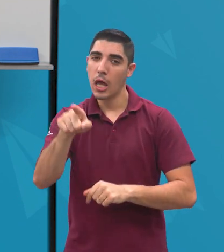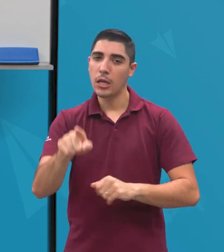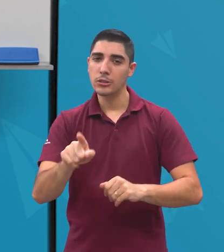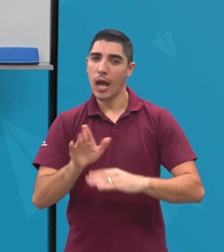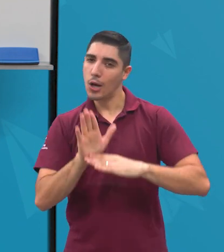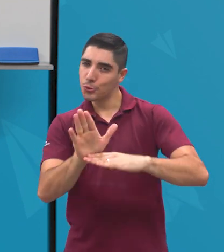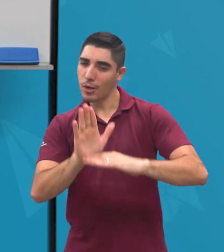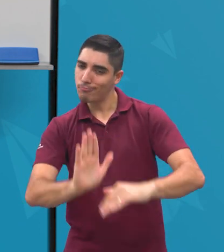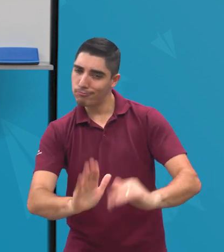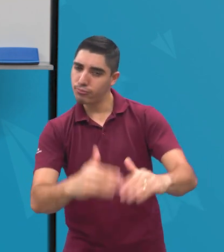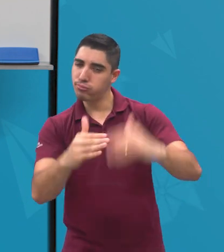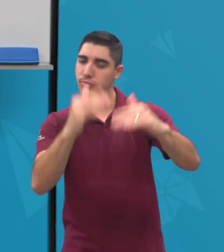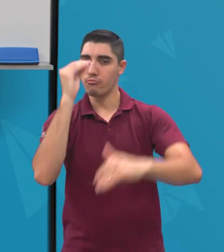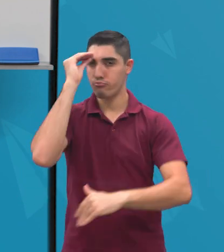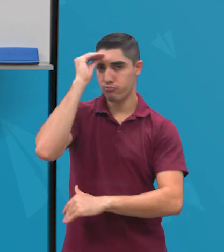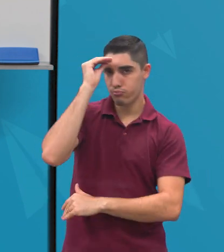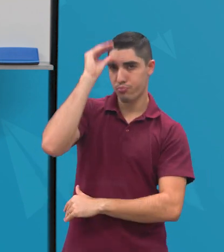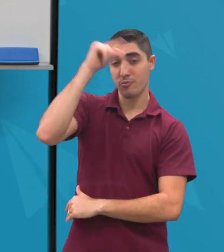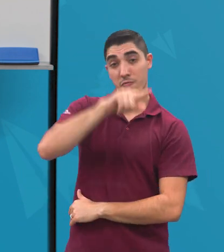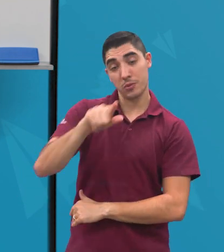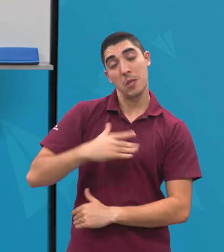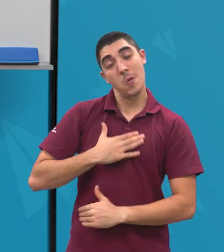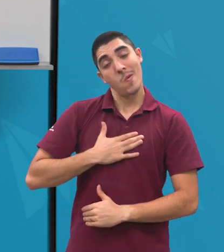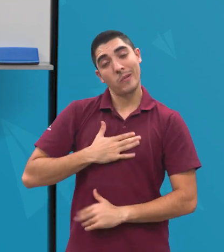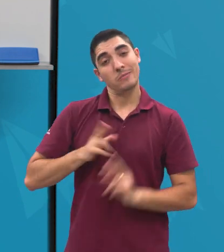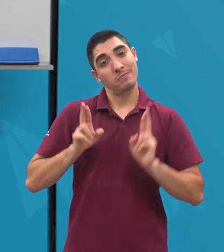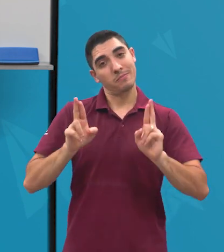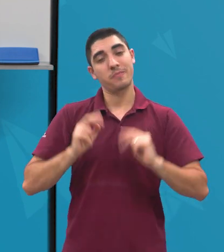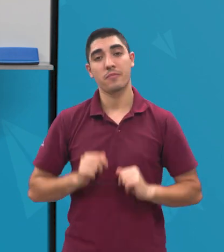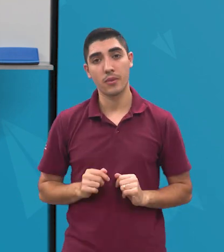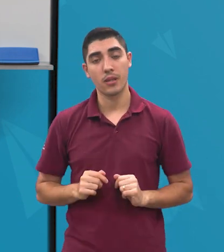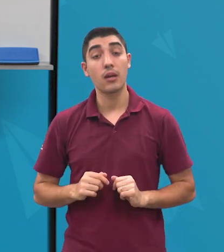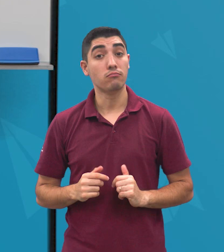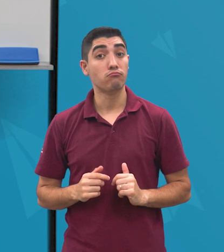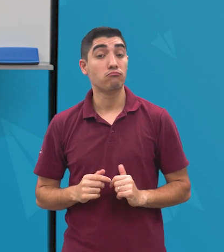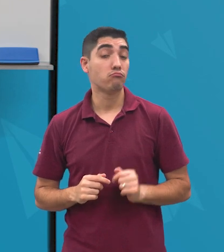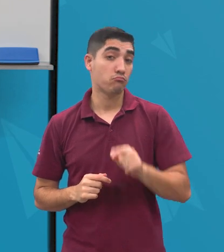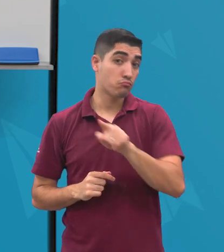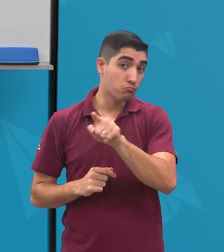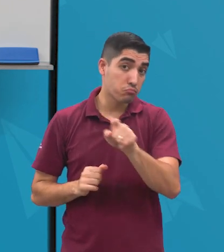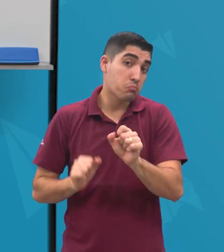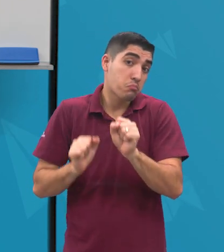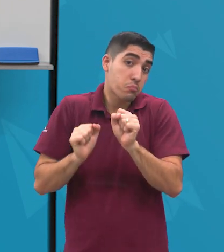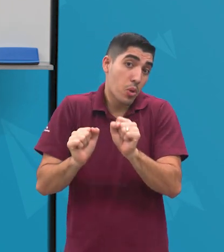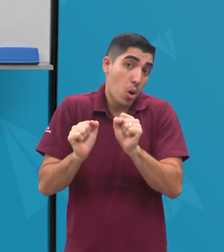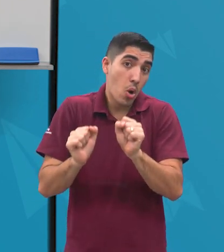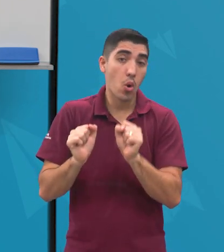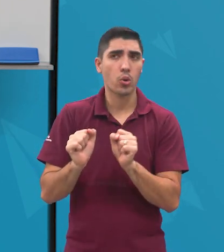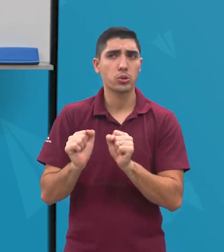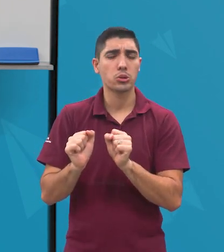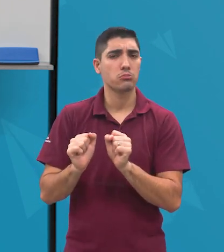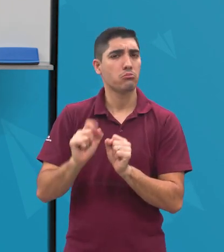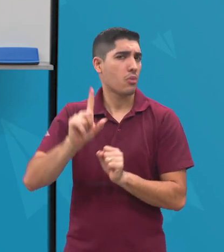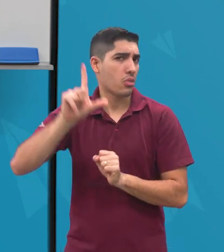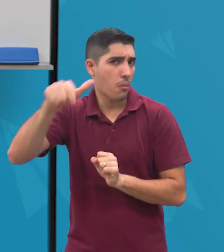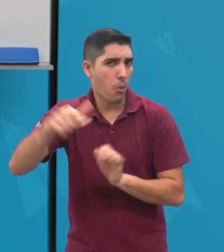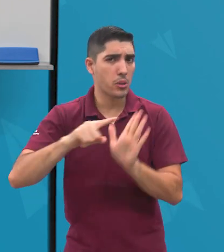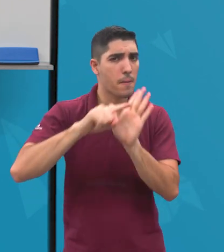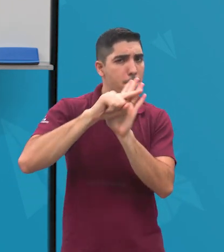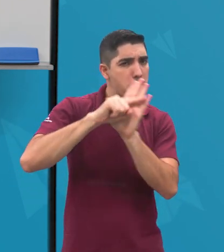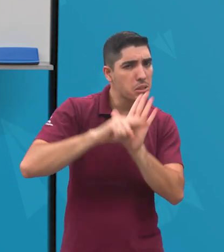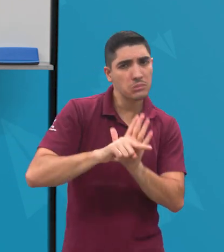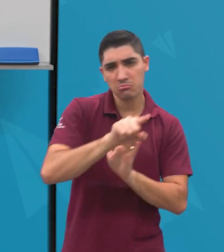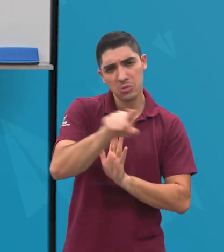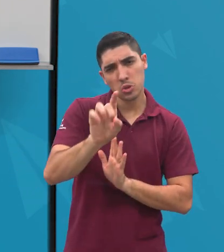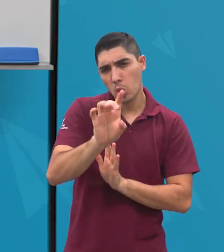instrutiva e interessante para vocês. Abre uma possibilidade de vocês fazerem algumas pesquisas por